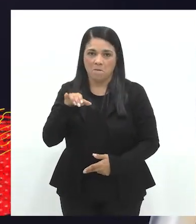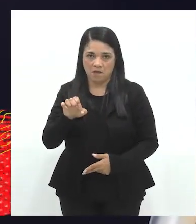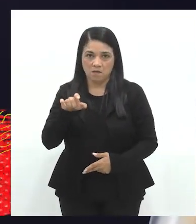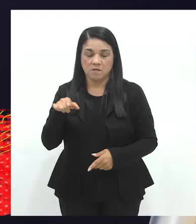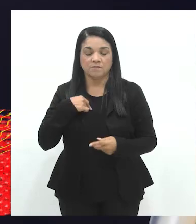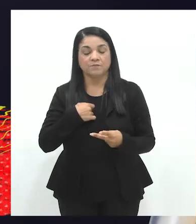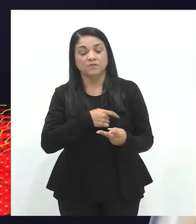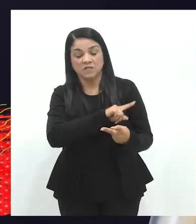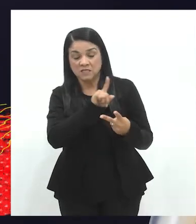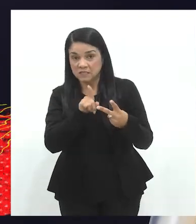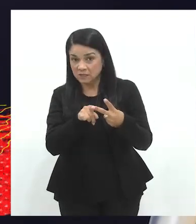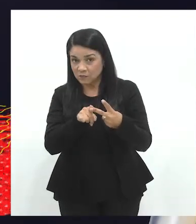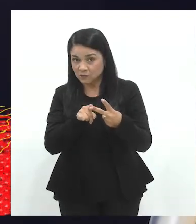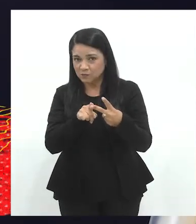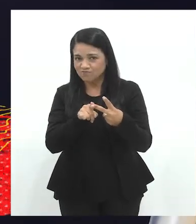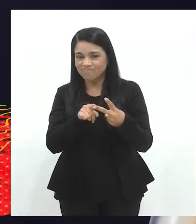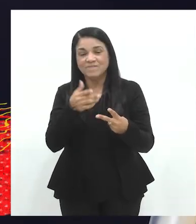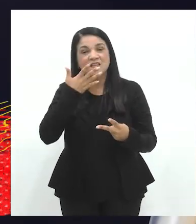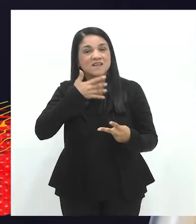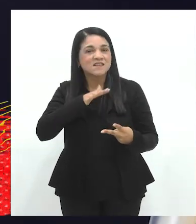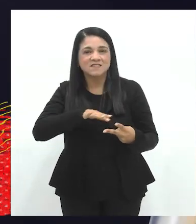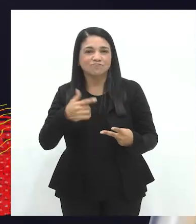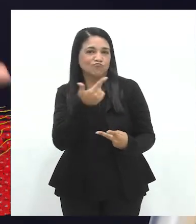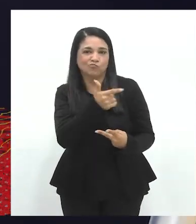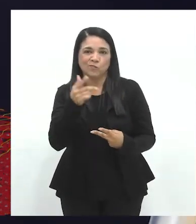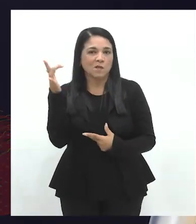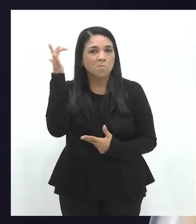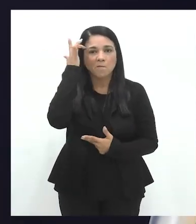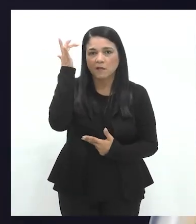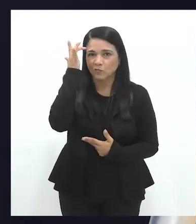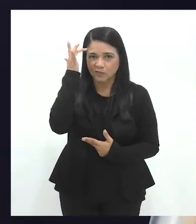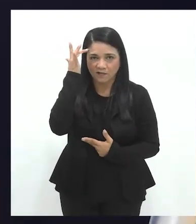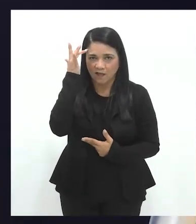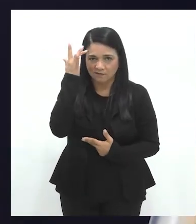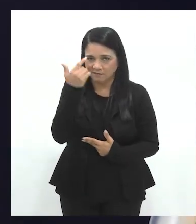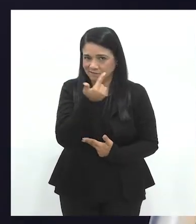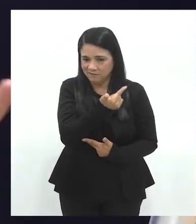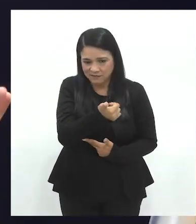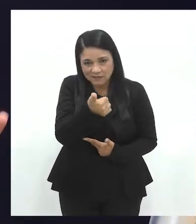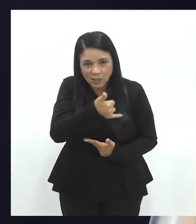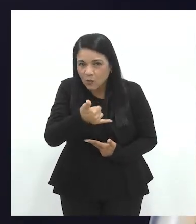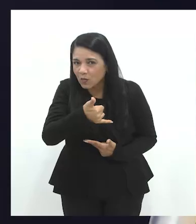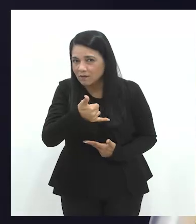Ponto. Segundo, a criança não tem maturidade para ter um celular.